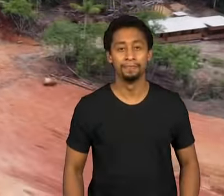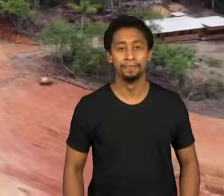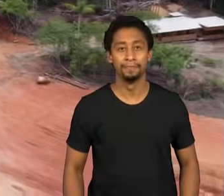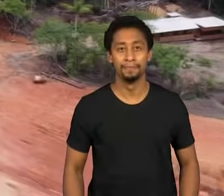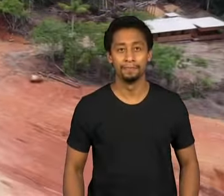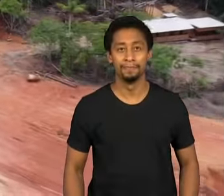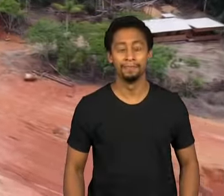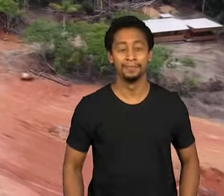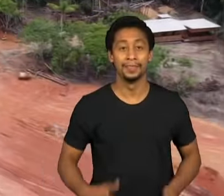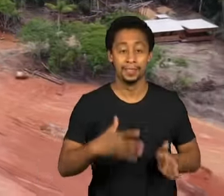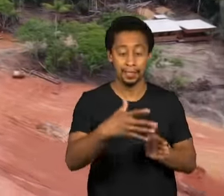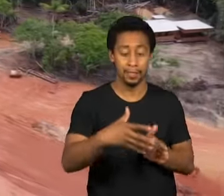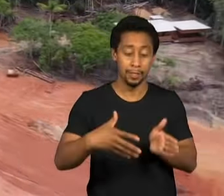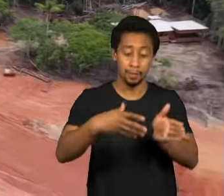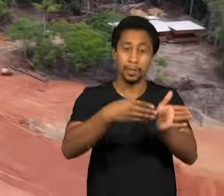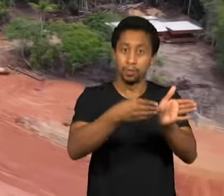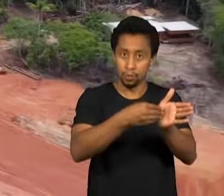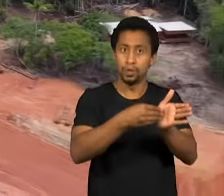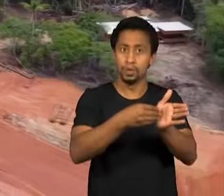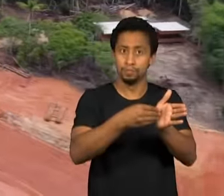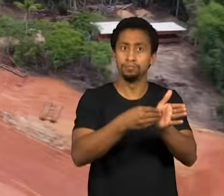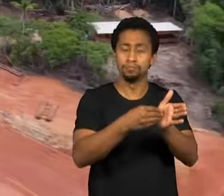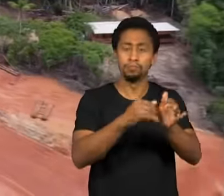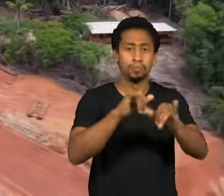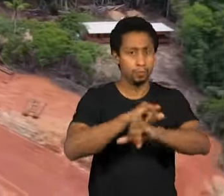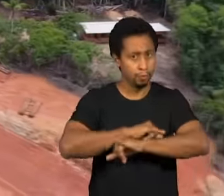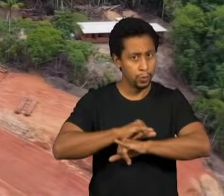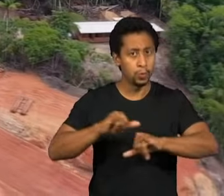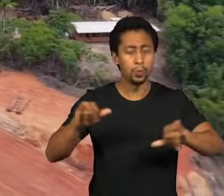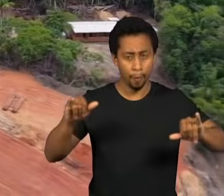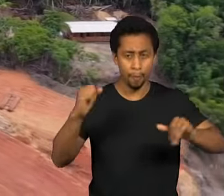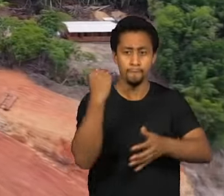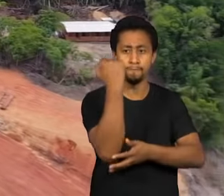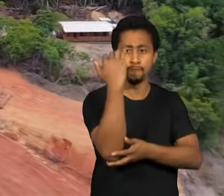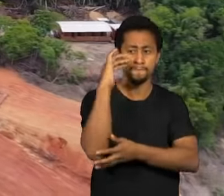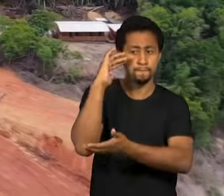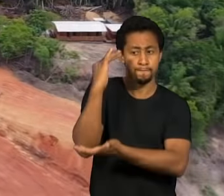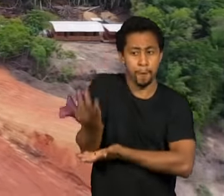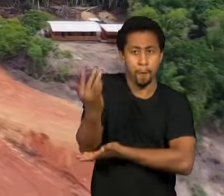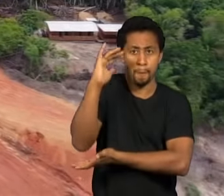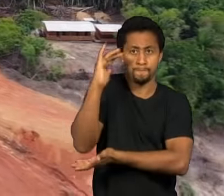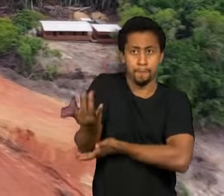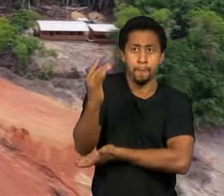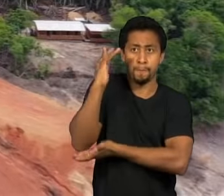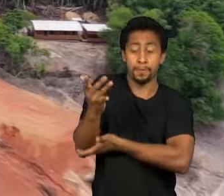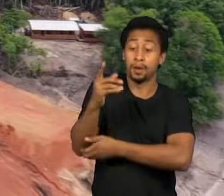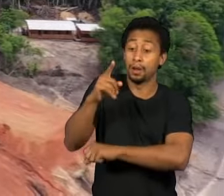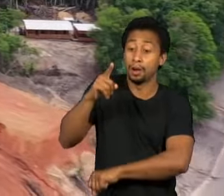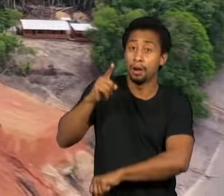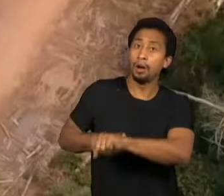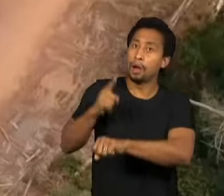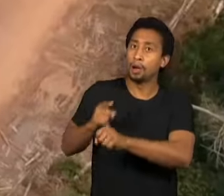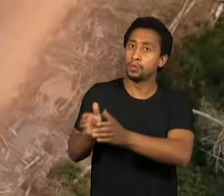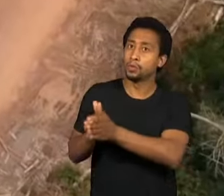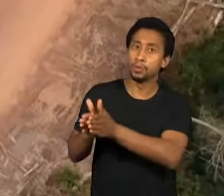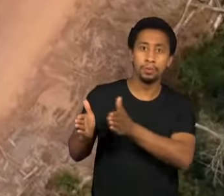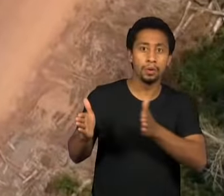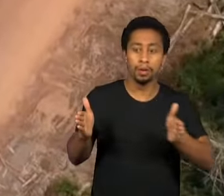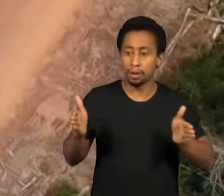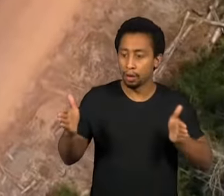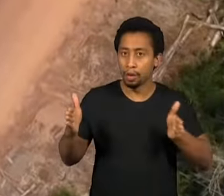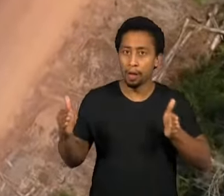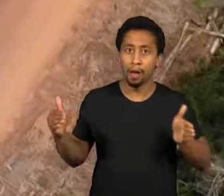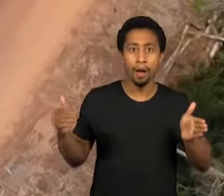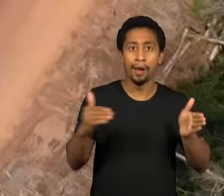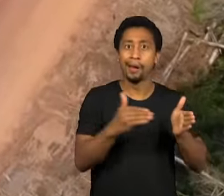A Amazônia bate recorde de alertas de desmatamento no primeiro trimestre de 2022, apesar da